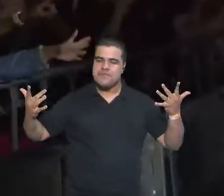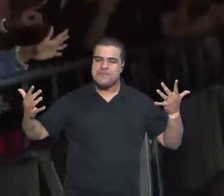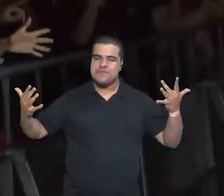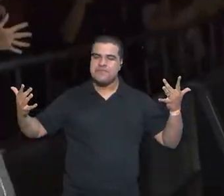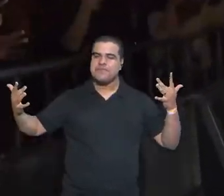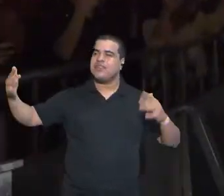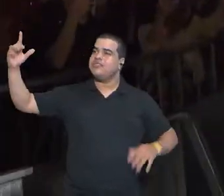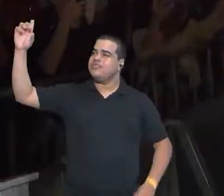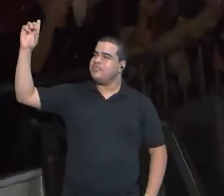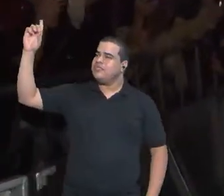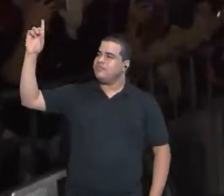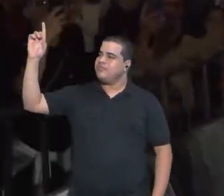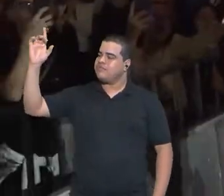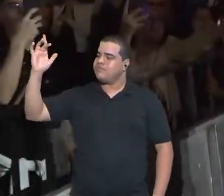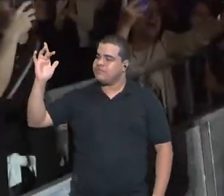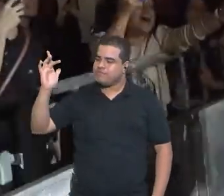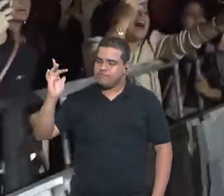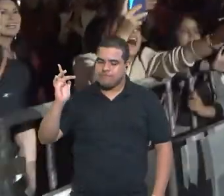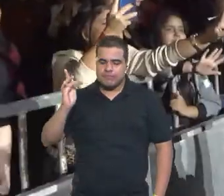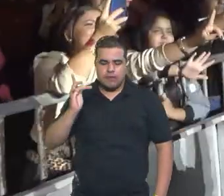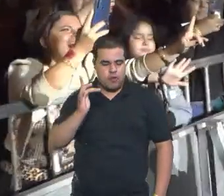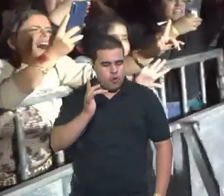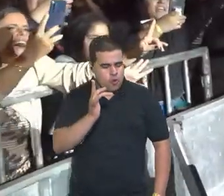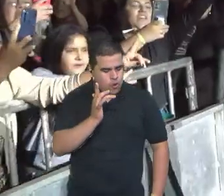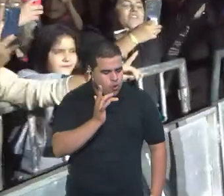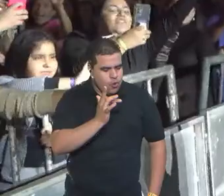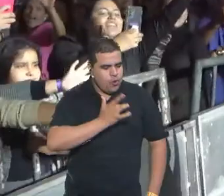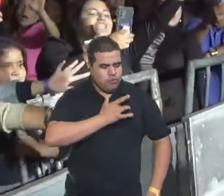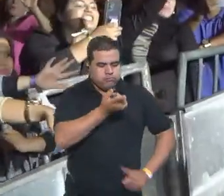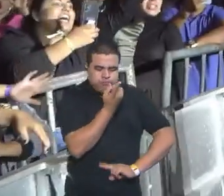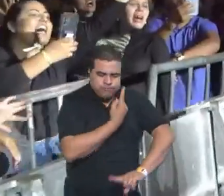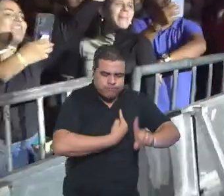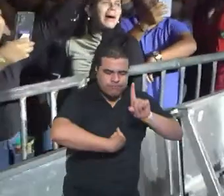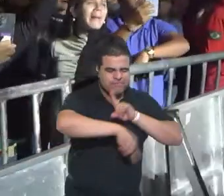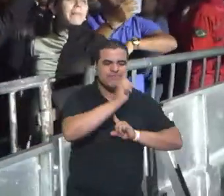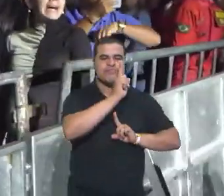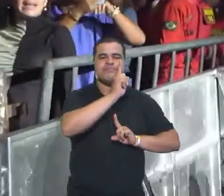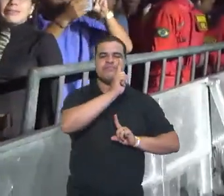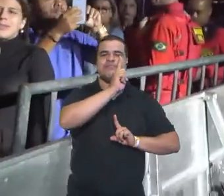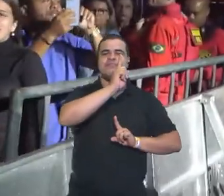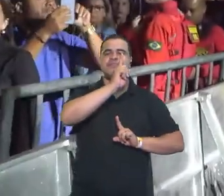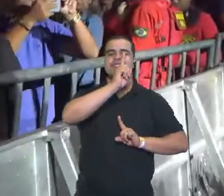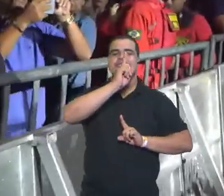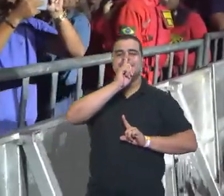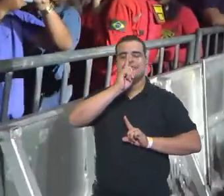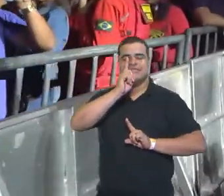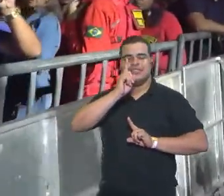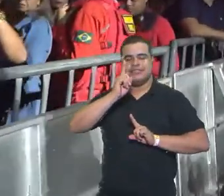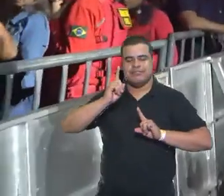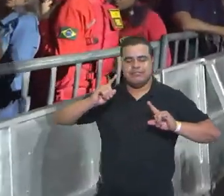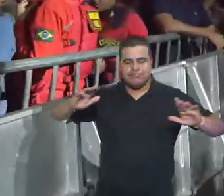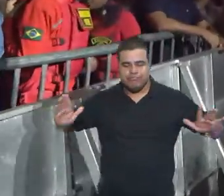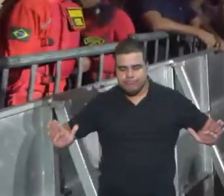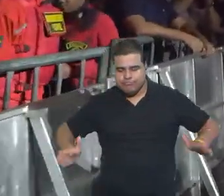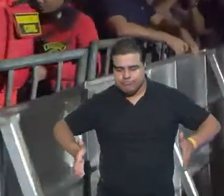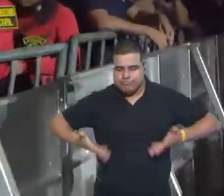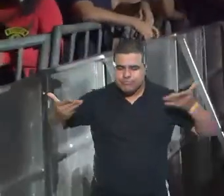me toca nessa hora me chama para fora